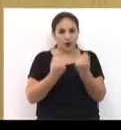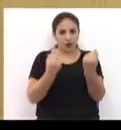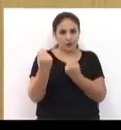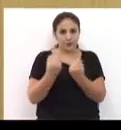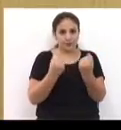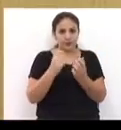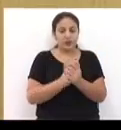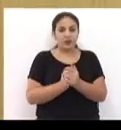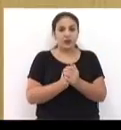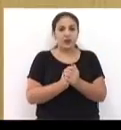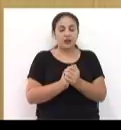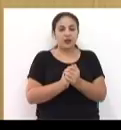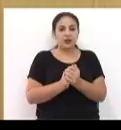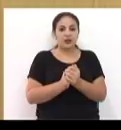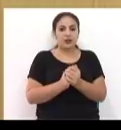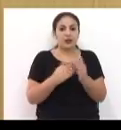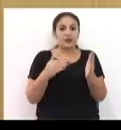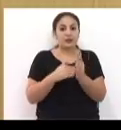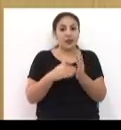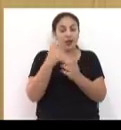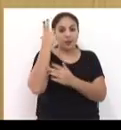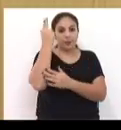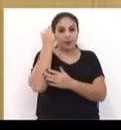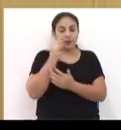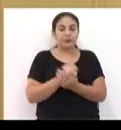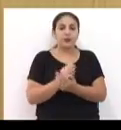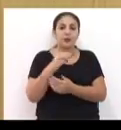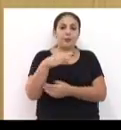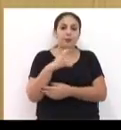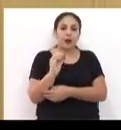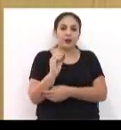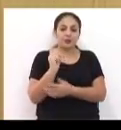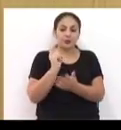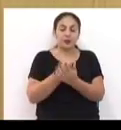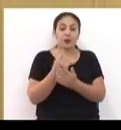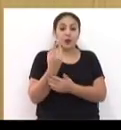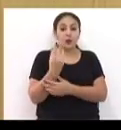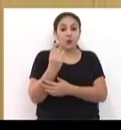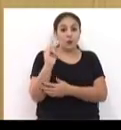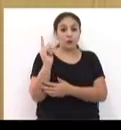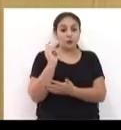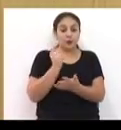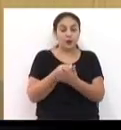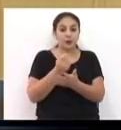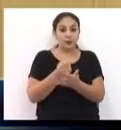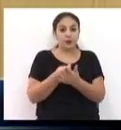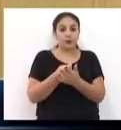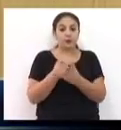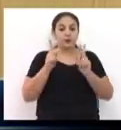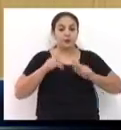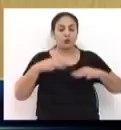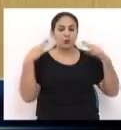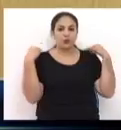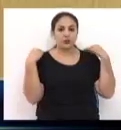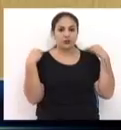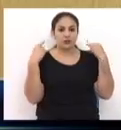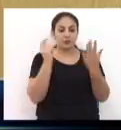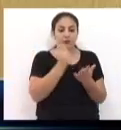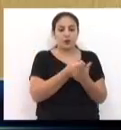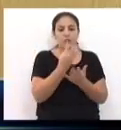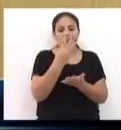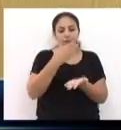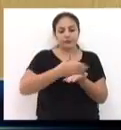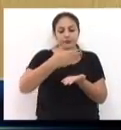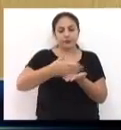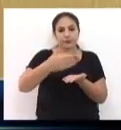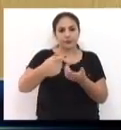mês de abril. Também em março, encerra o prazo para o pagamento da última prestação do motorista, que optou por parcelar o imposto em